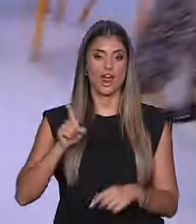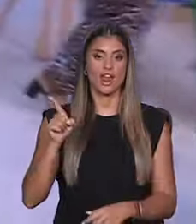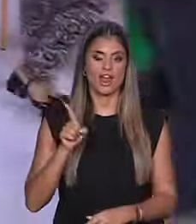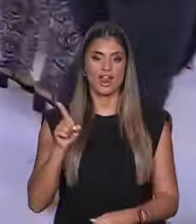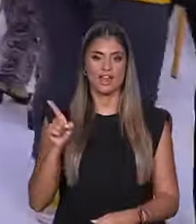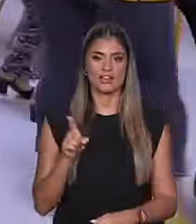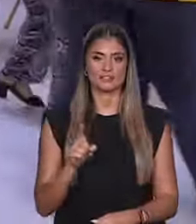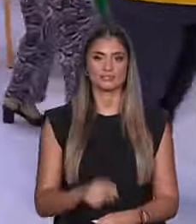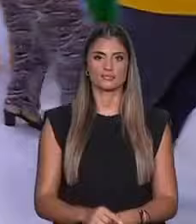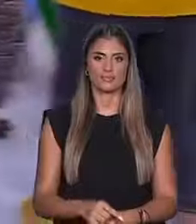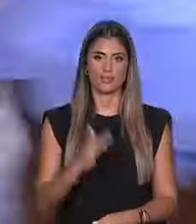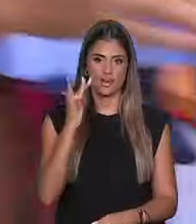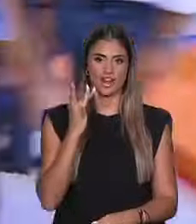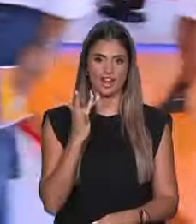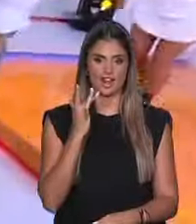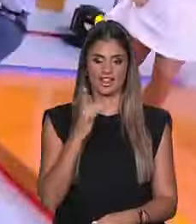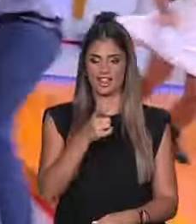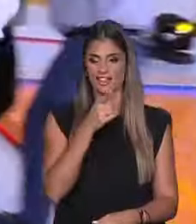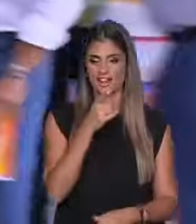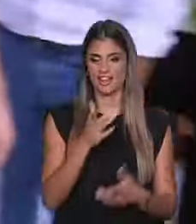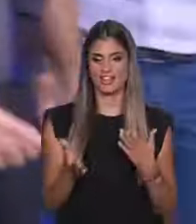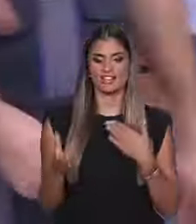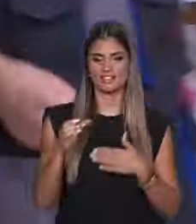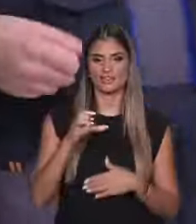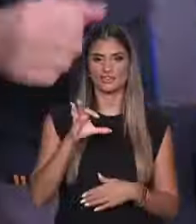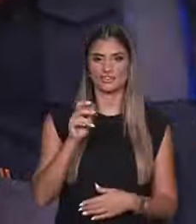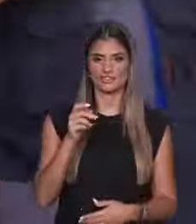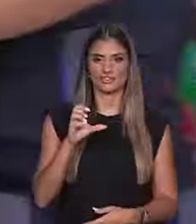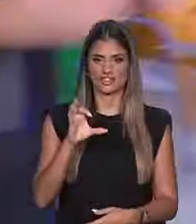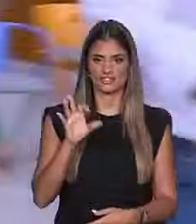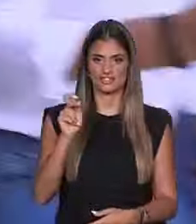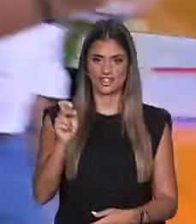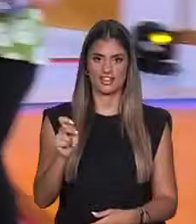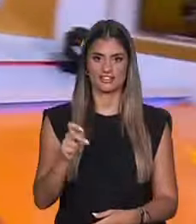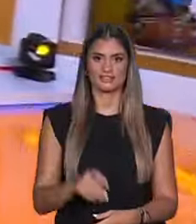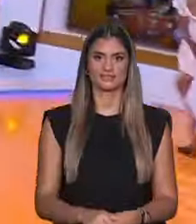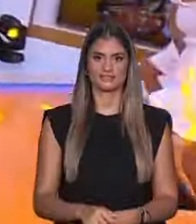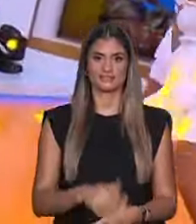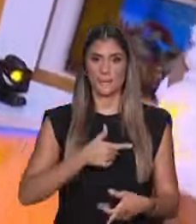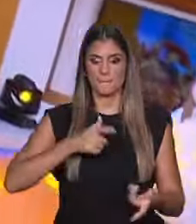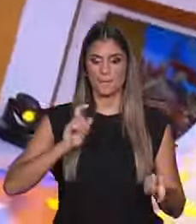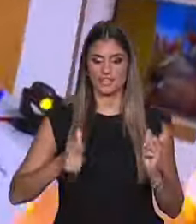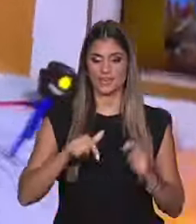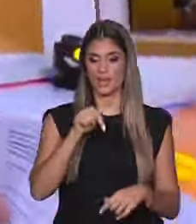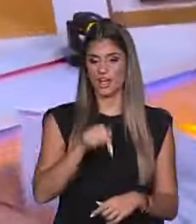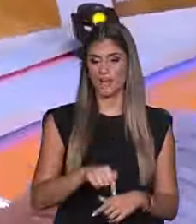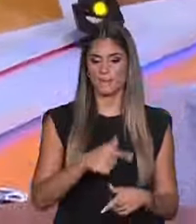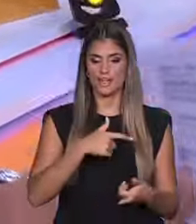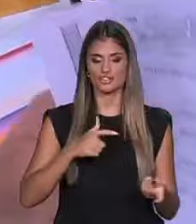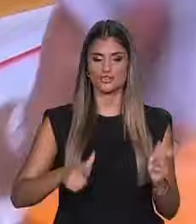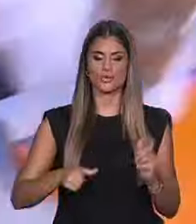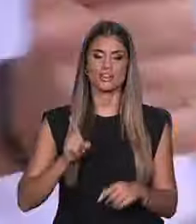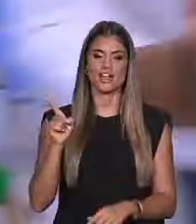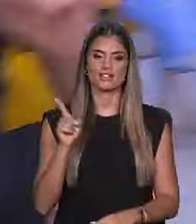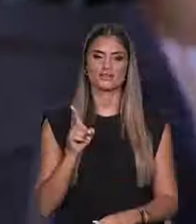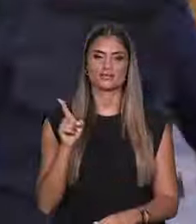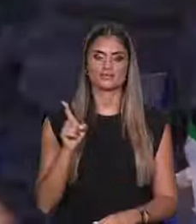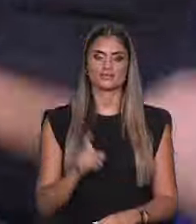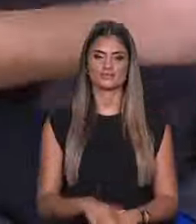lá, morena latina, dançou cha-cha-cha. México para cá, México para